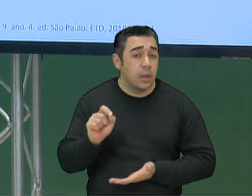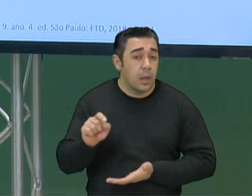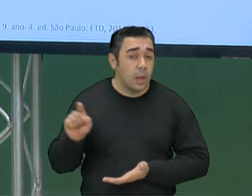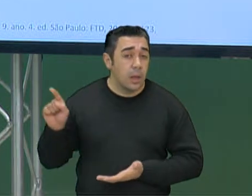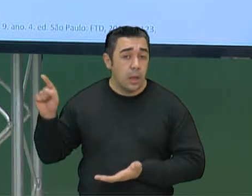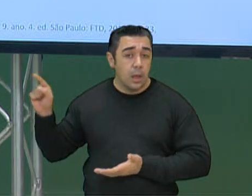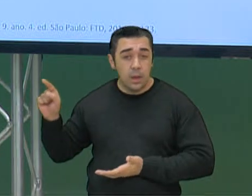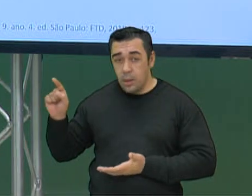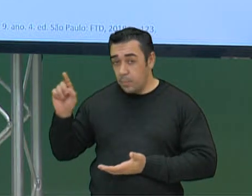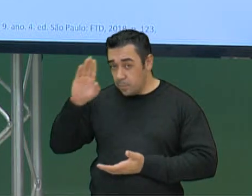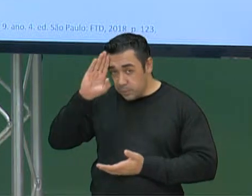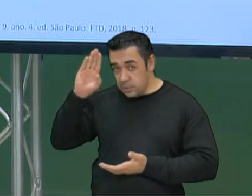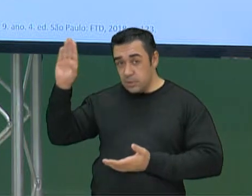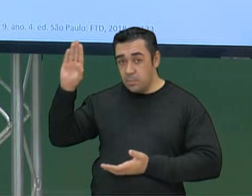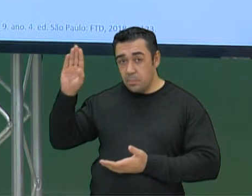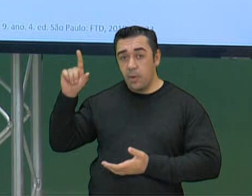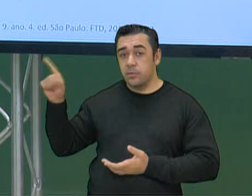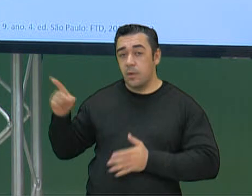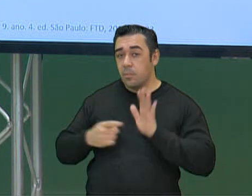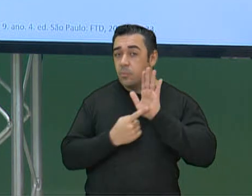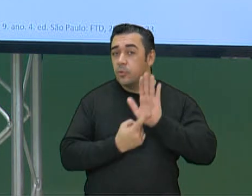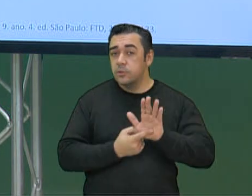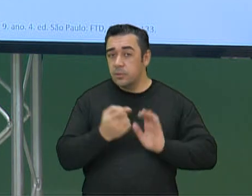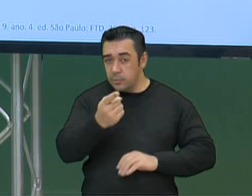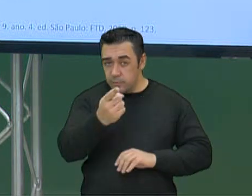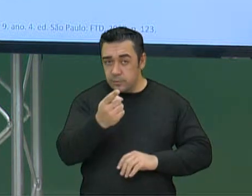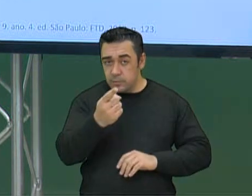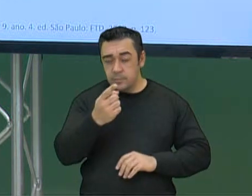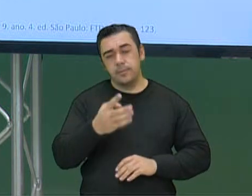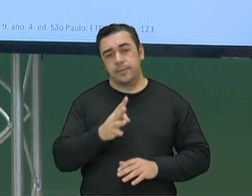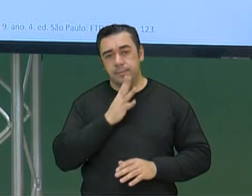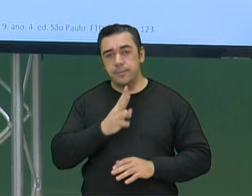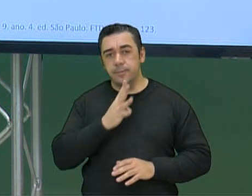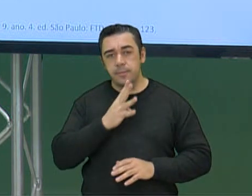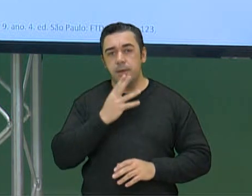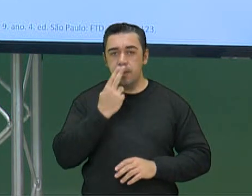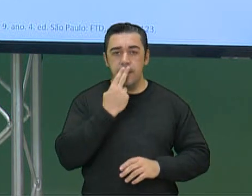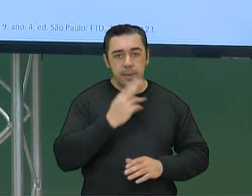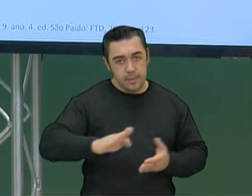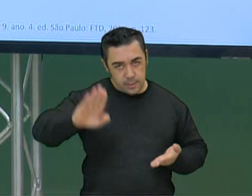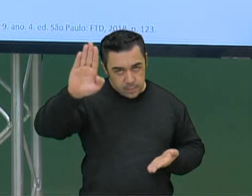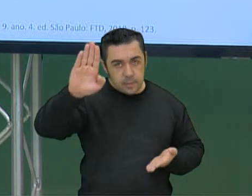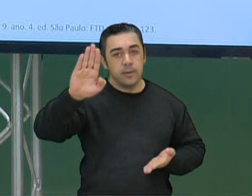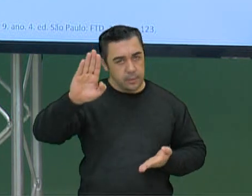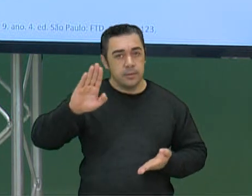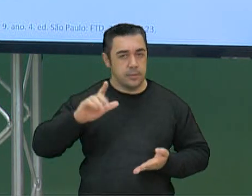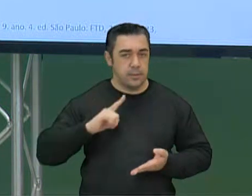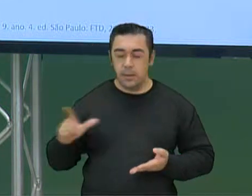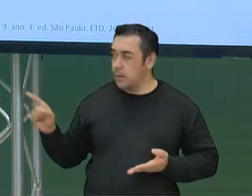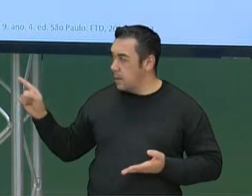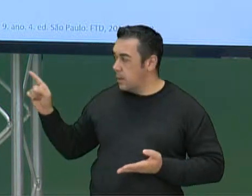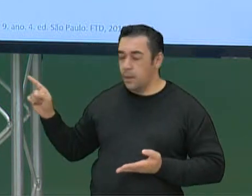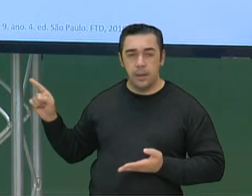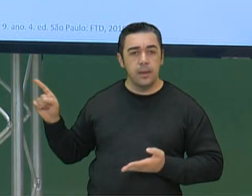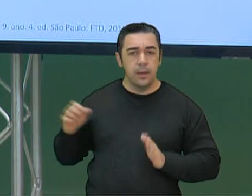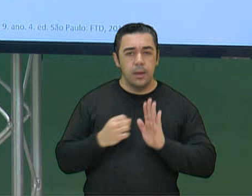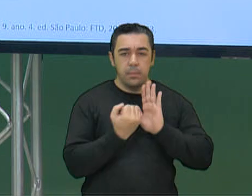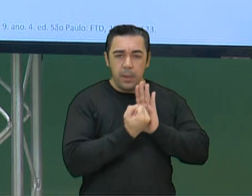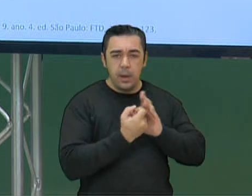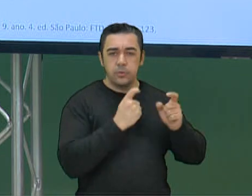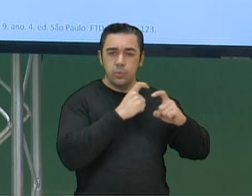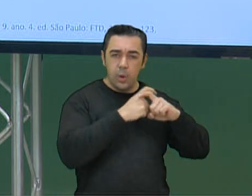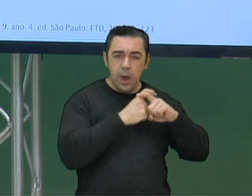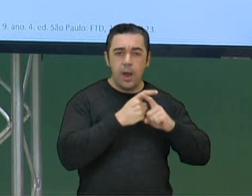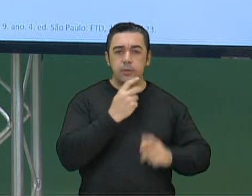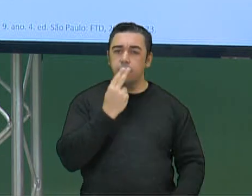a figura central que aparece na imagem para você? Você conhece Adolf Hitler, então os símbolos dele aqui, a suástica,